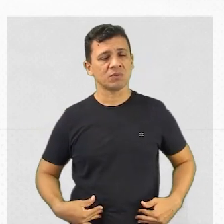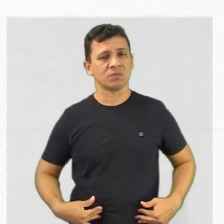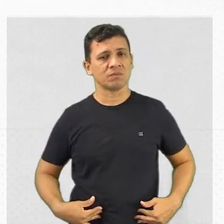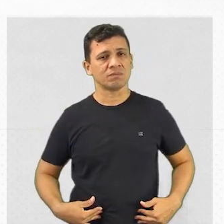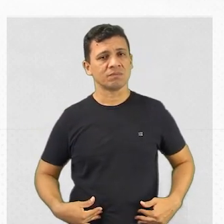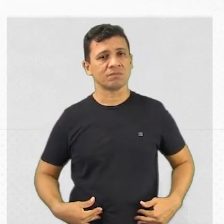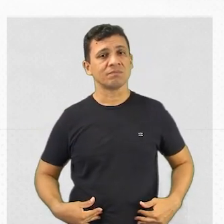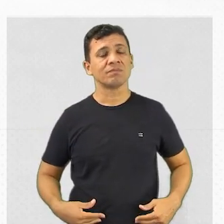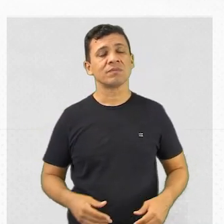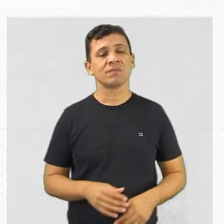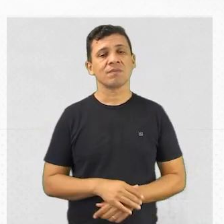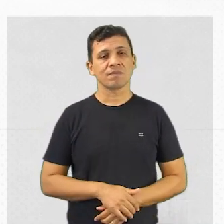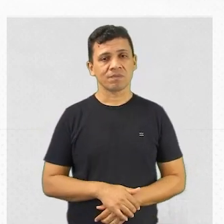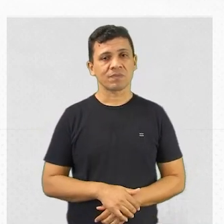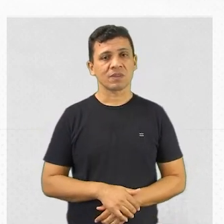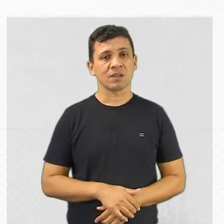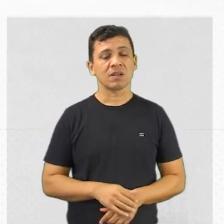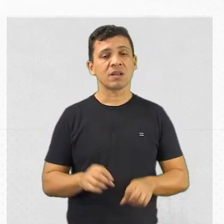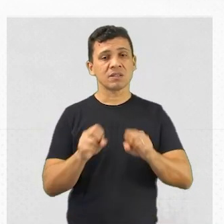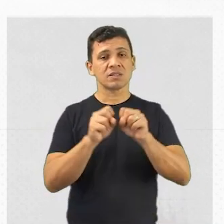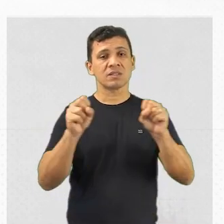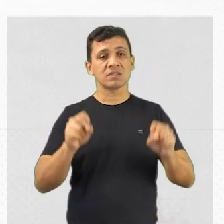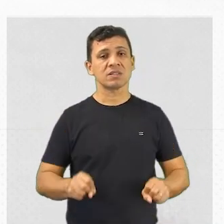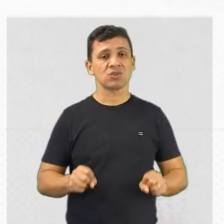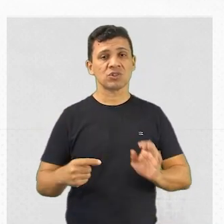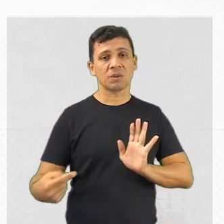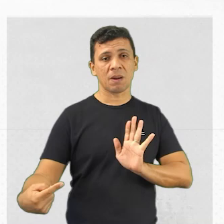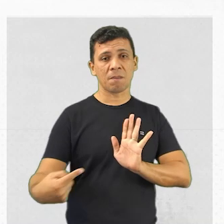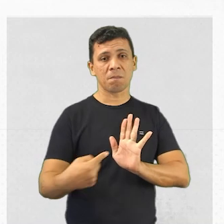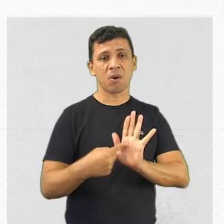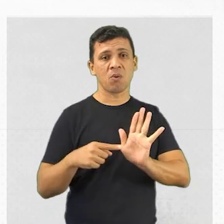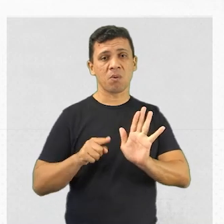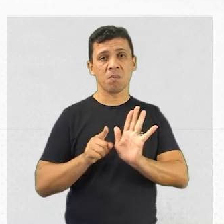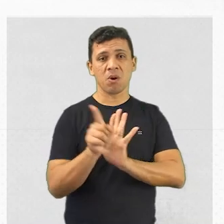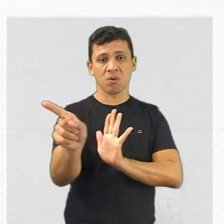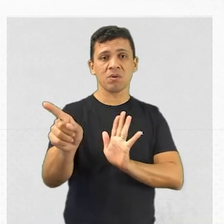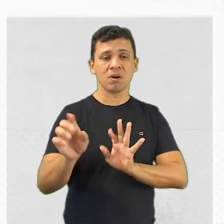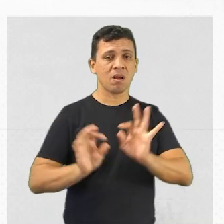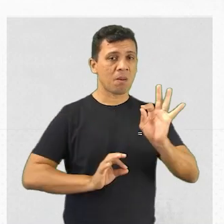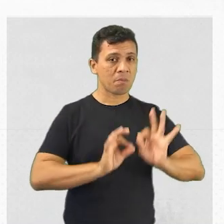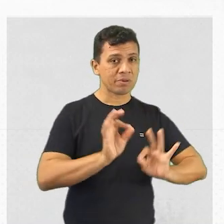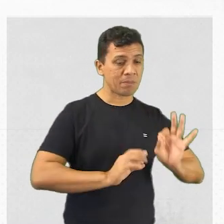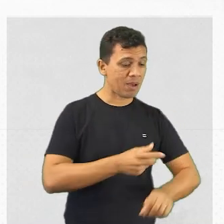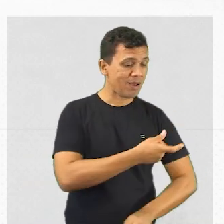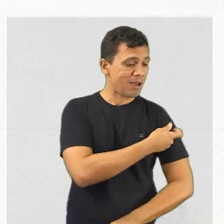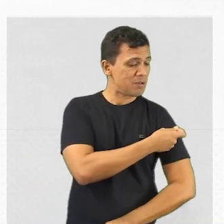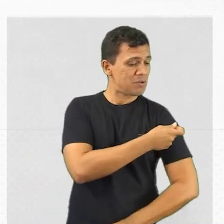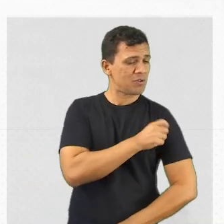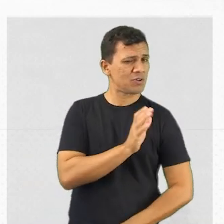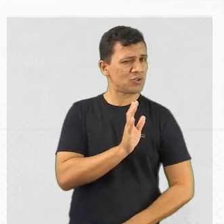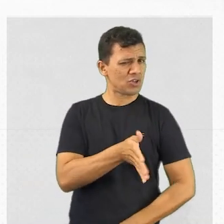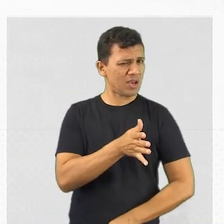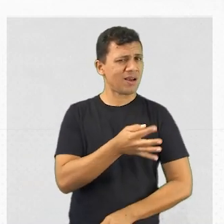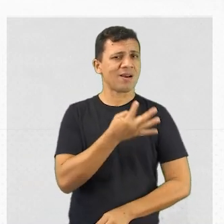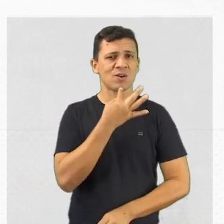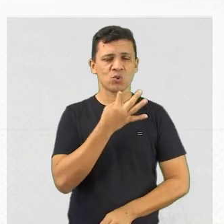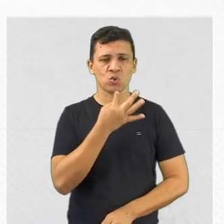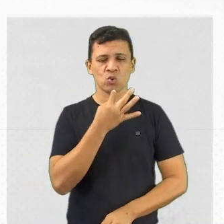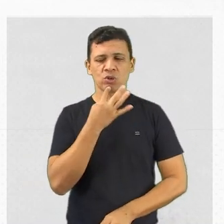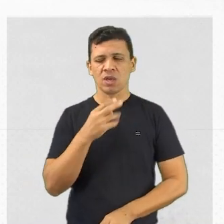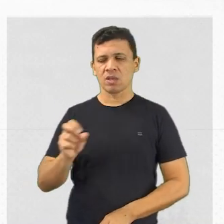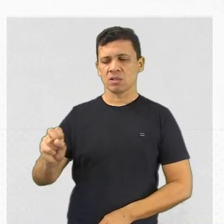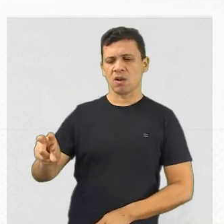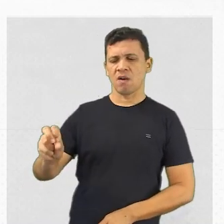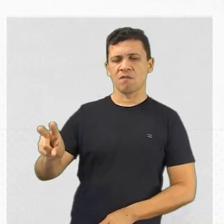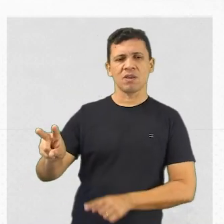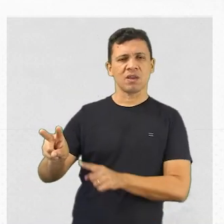nossas células. Então, o nosso sistema imunológico, ele já está preparado. Quando ele toma uma vacina, ele já conhece aquele